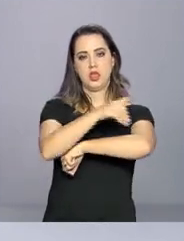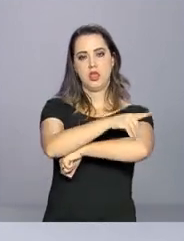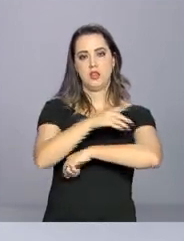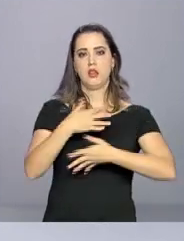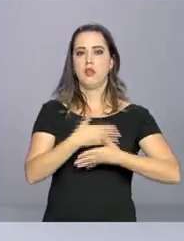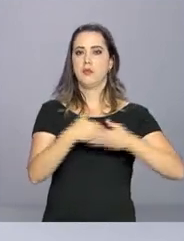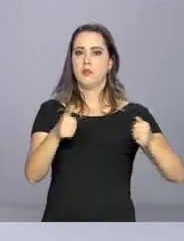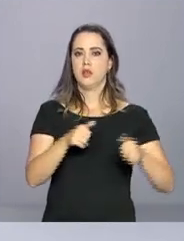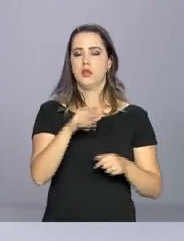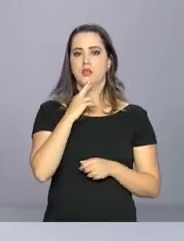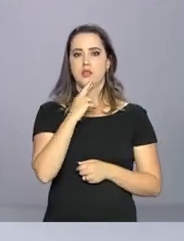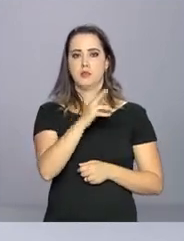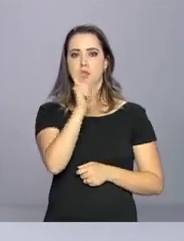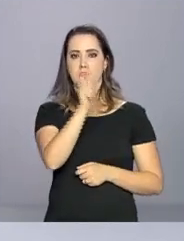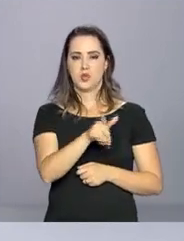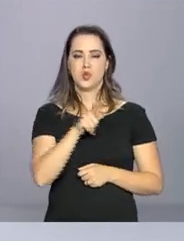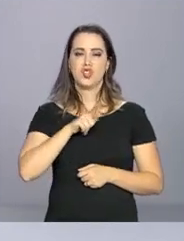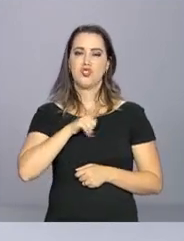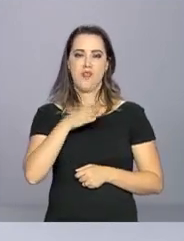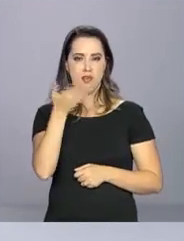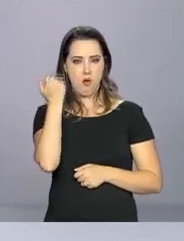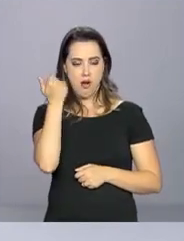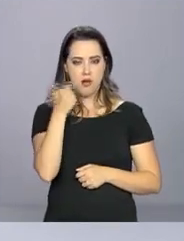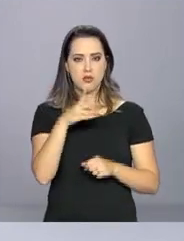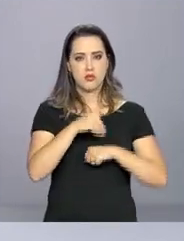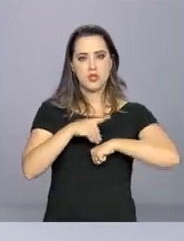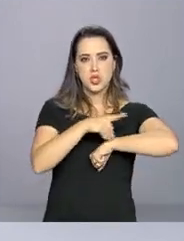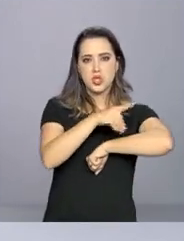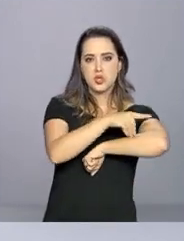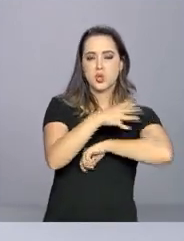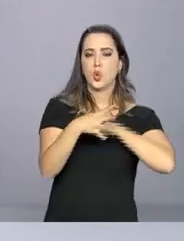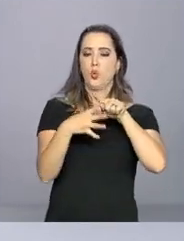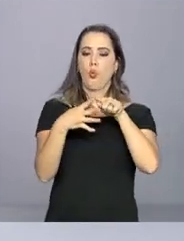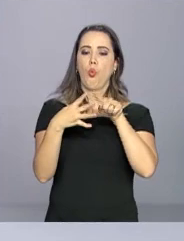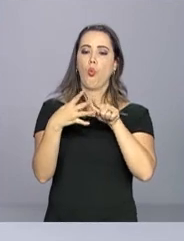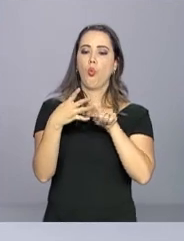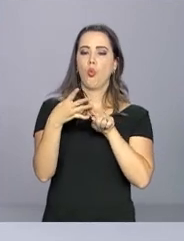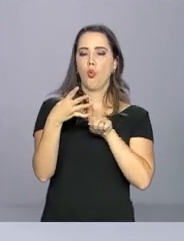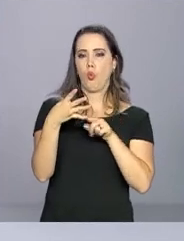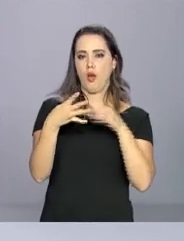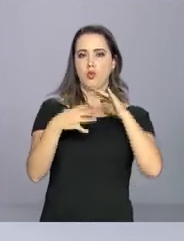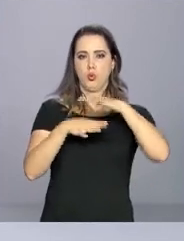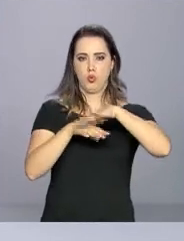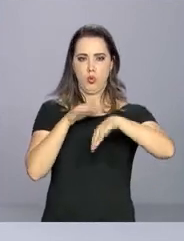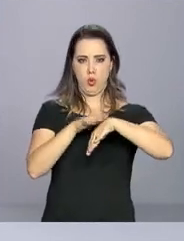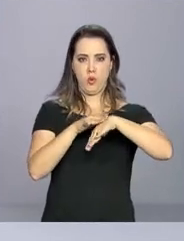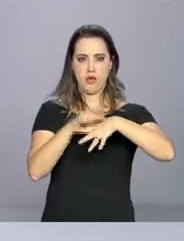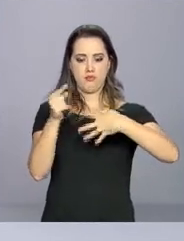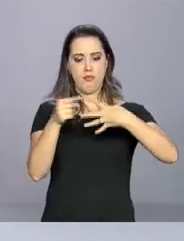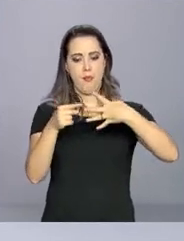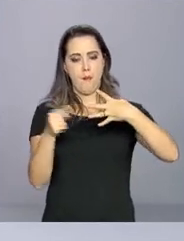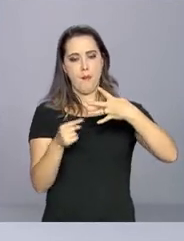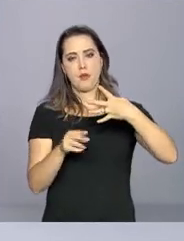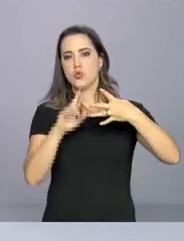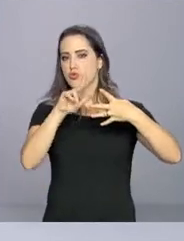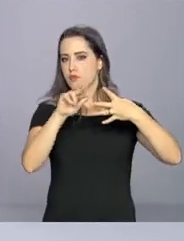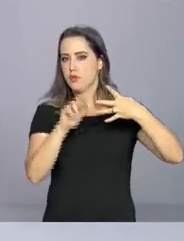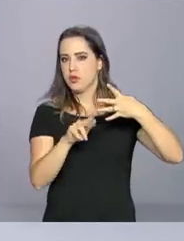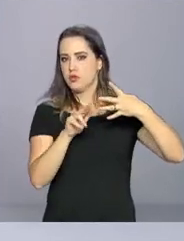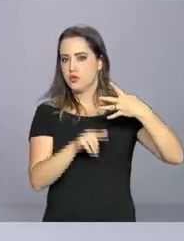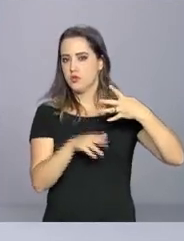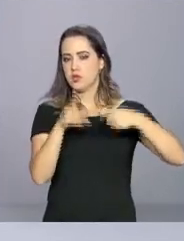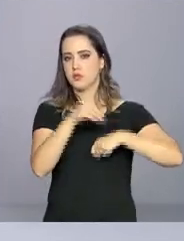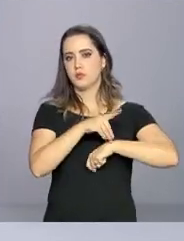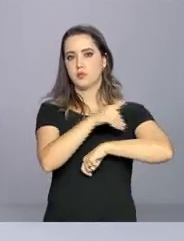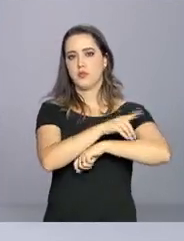melhores resultados em pessoas que já tiveram algum dos 4 subtipos do vírus da dengue. Por outro